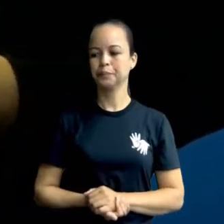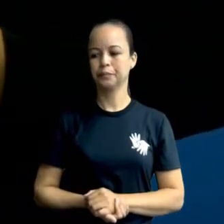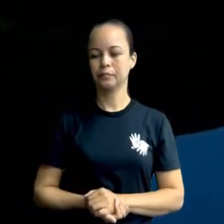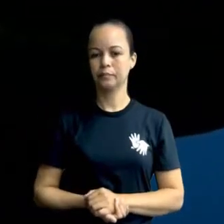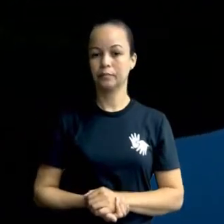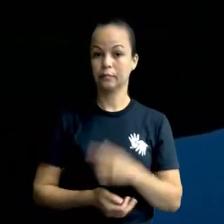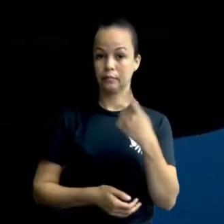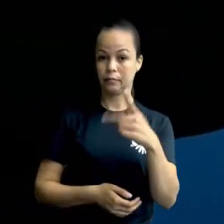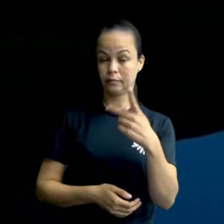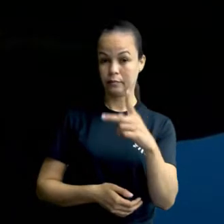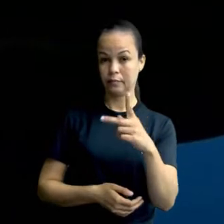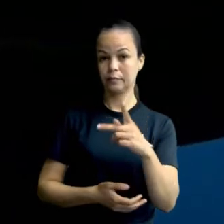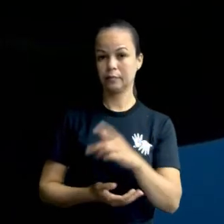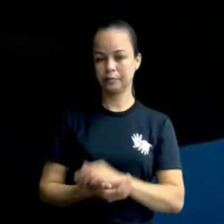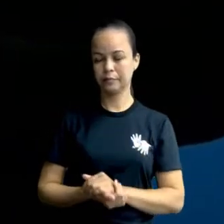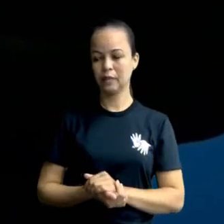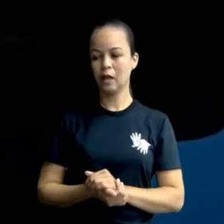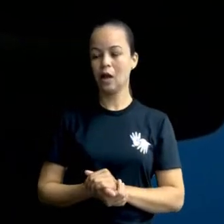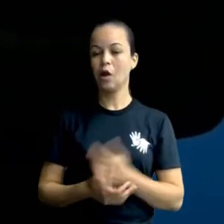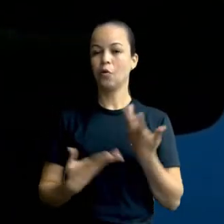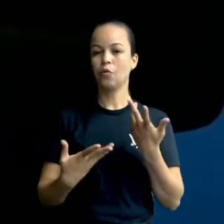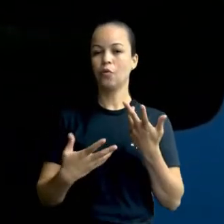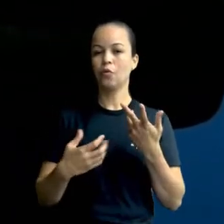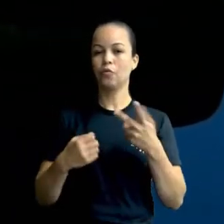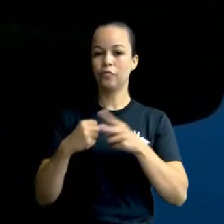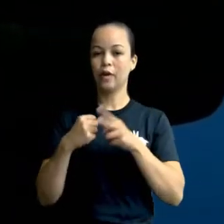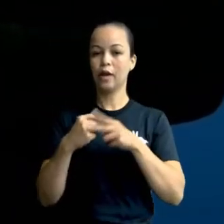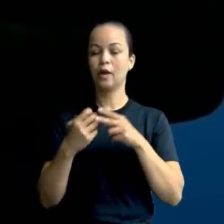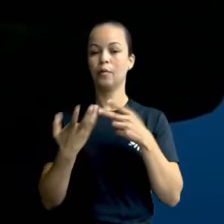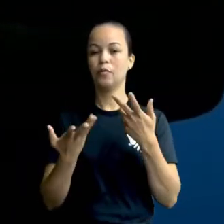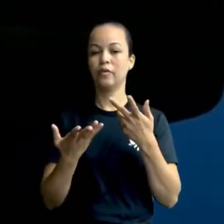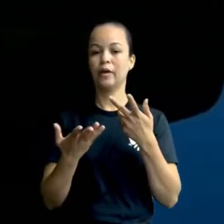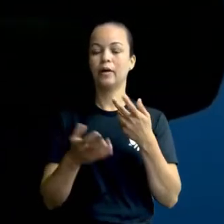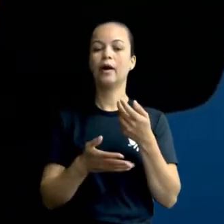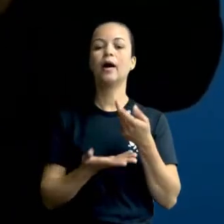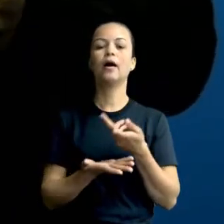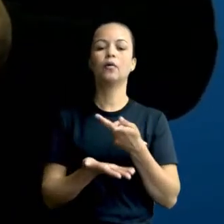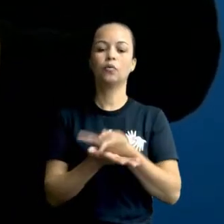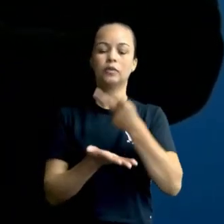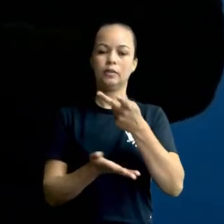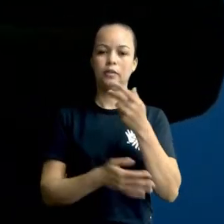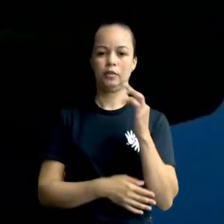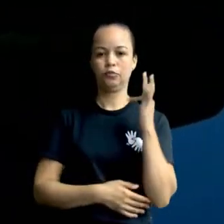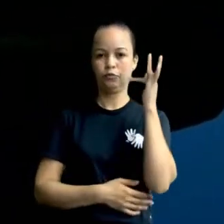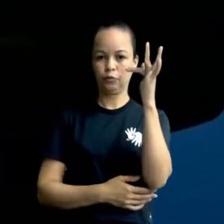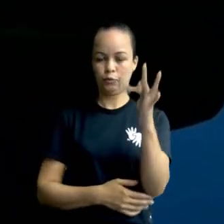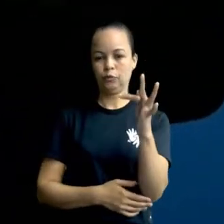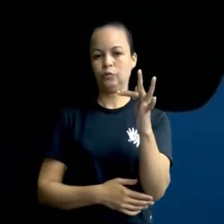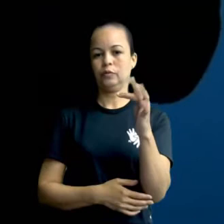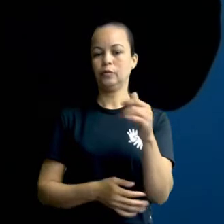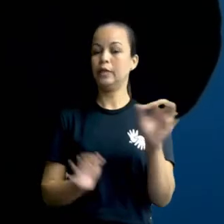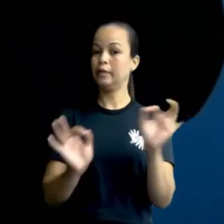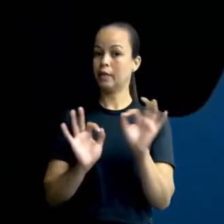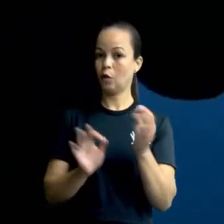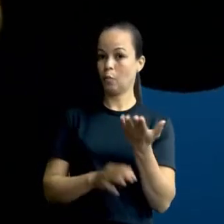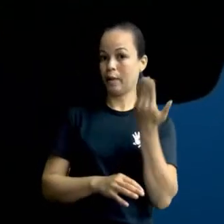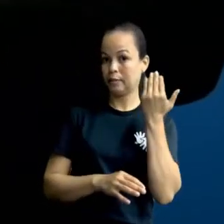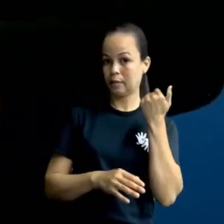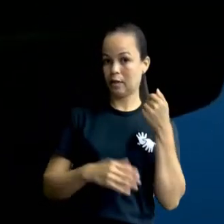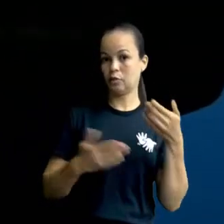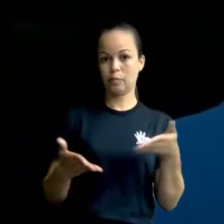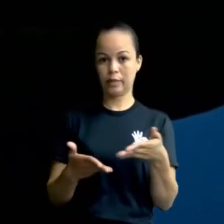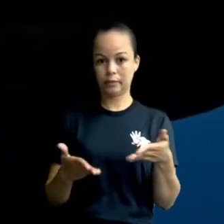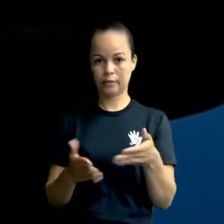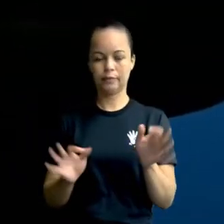casos, algo vai acontecer no futuro e não no passado ou